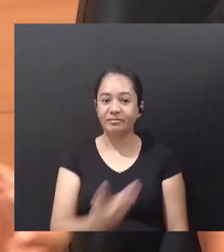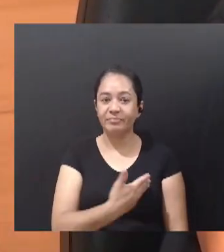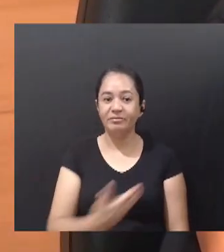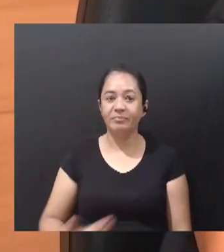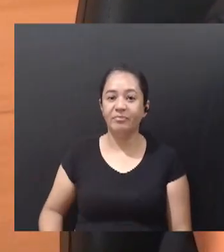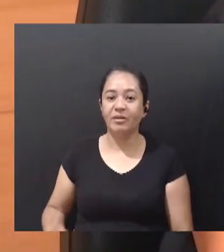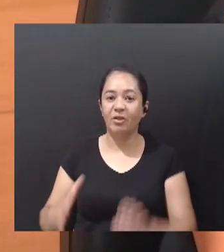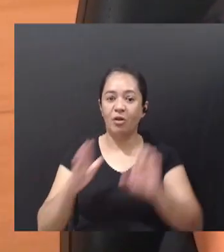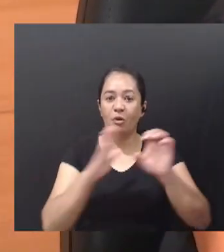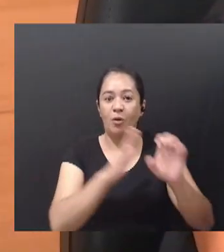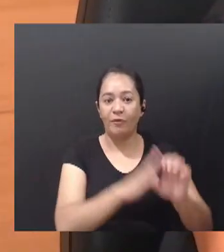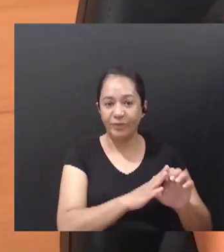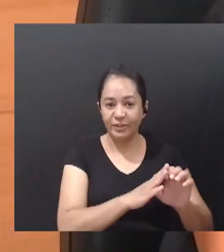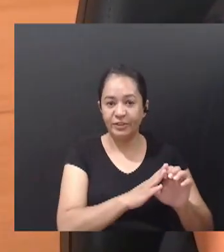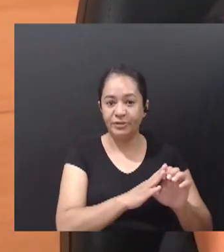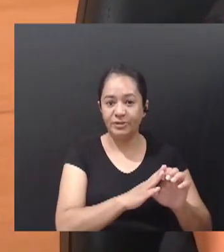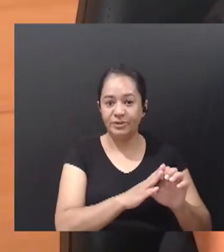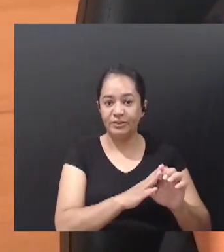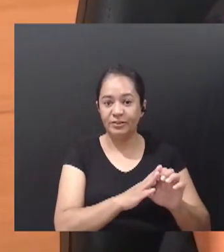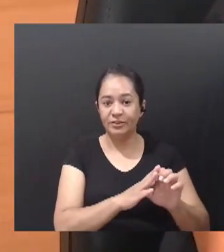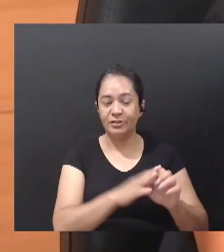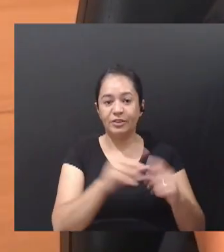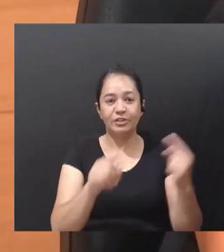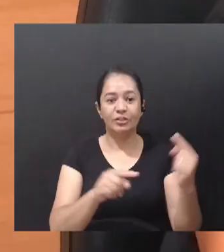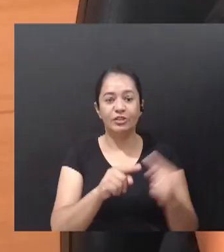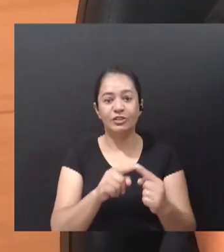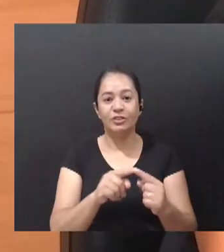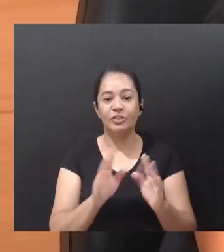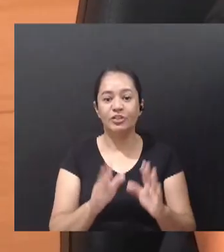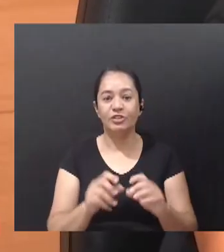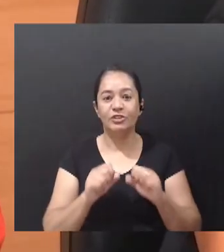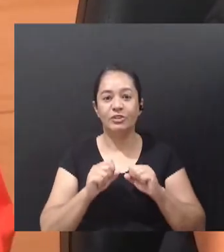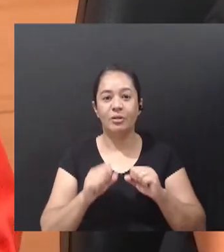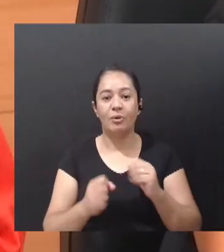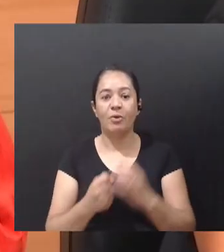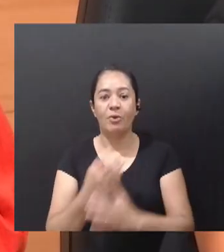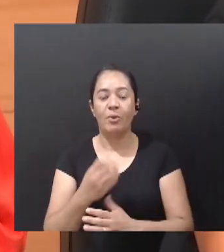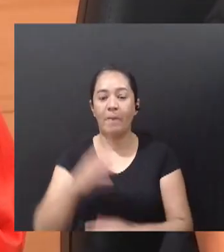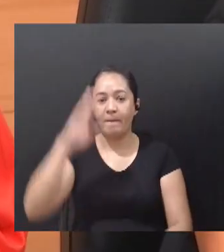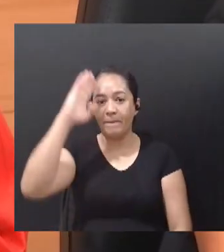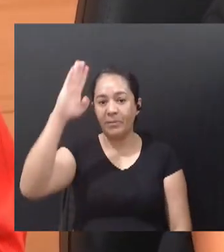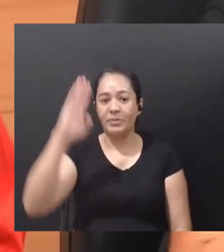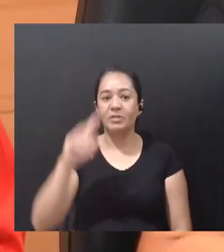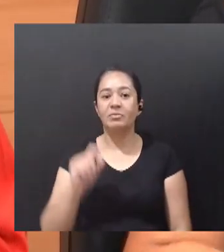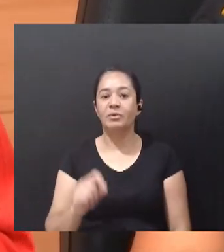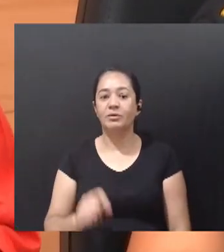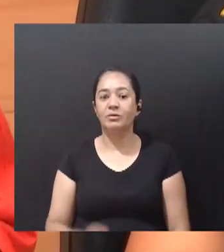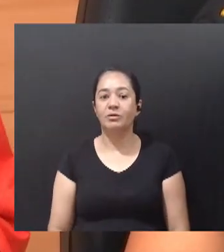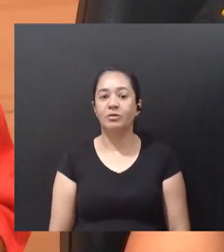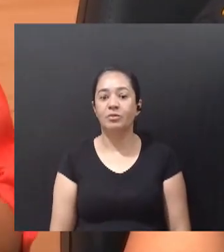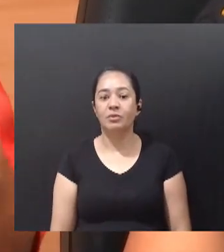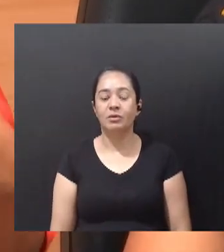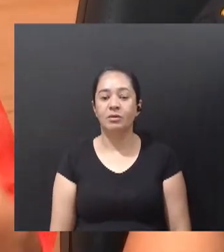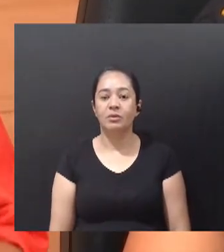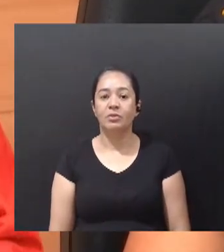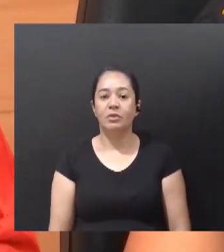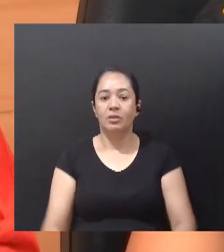uma hegemonia de ideias de esquerda já tinha sido construído, principalmente no que diz respeito